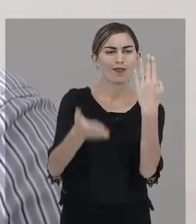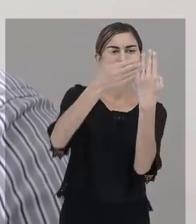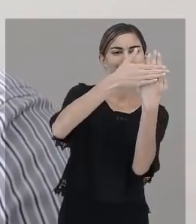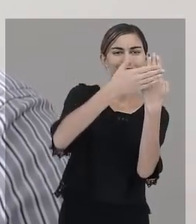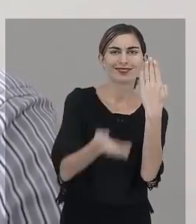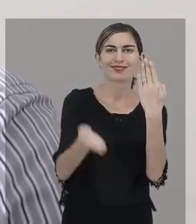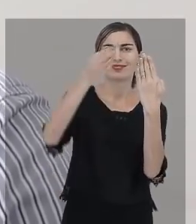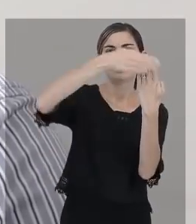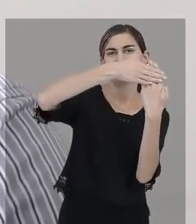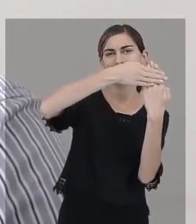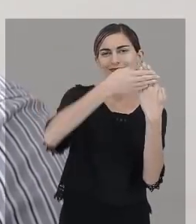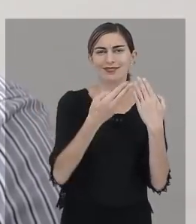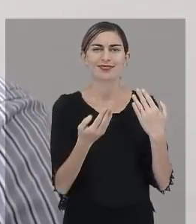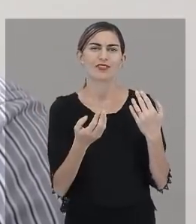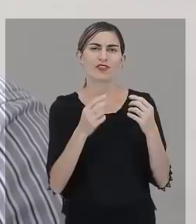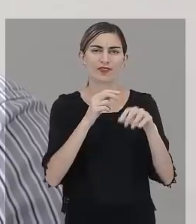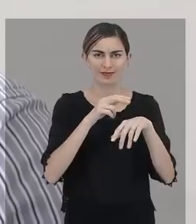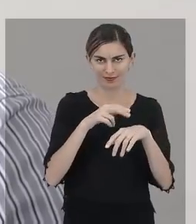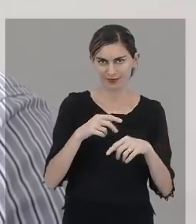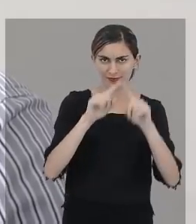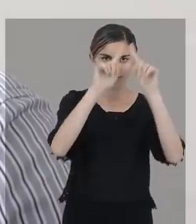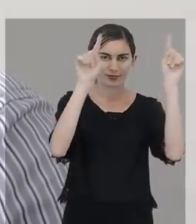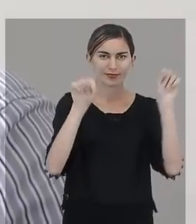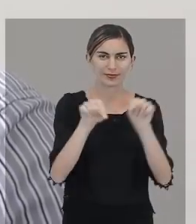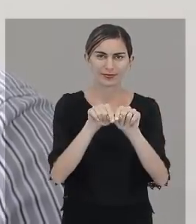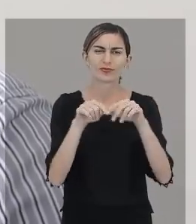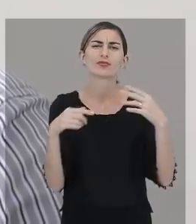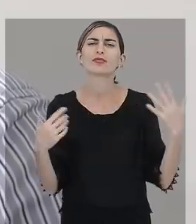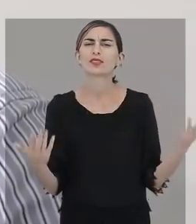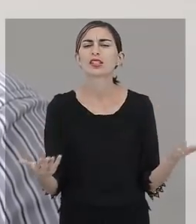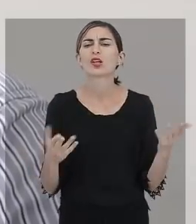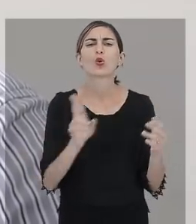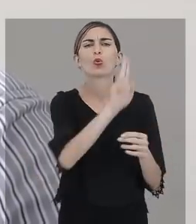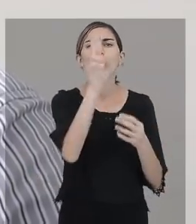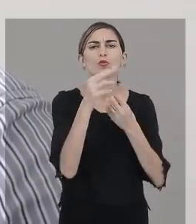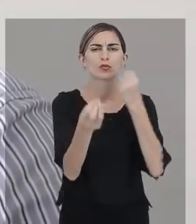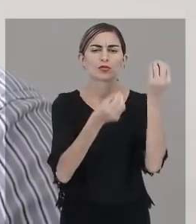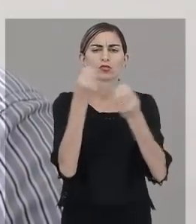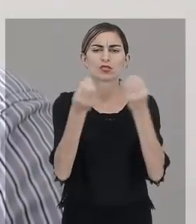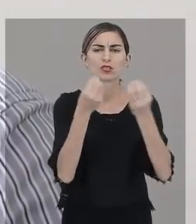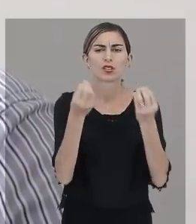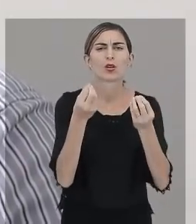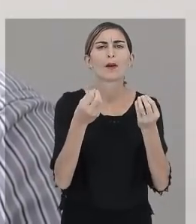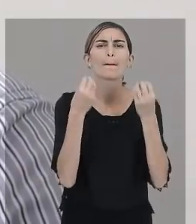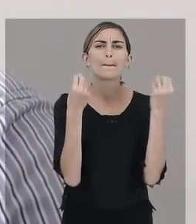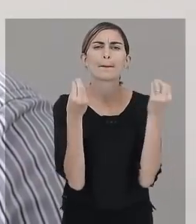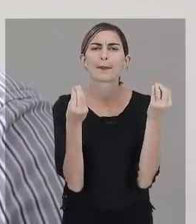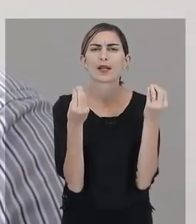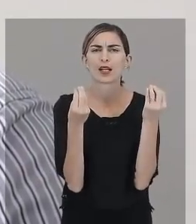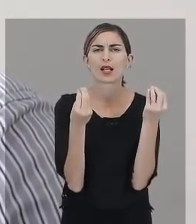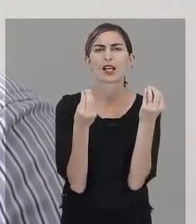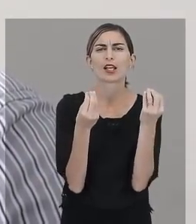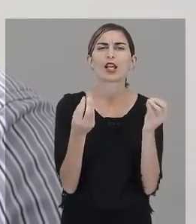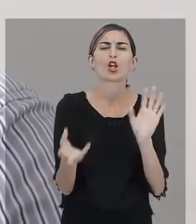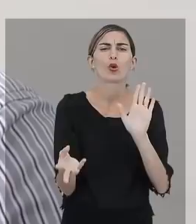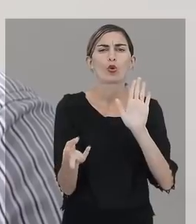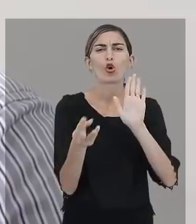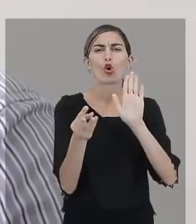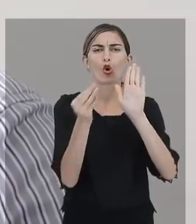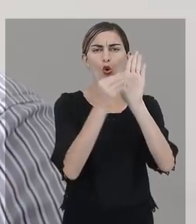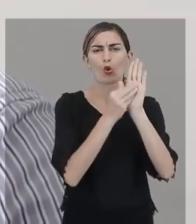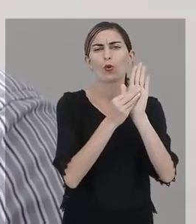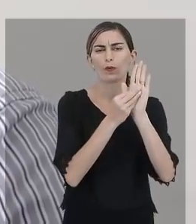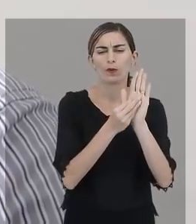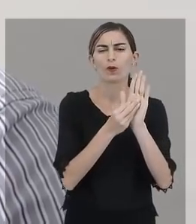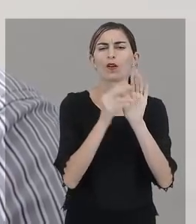componentes anteriores, certo? E quando é que é utilizado o frame layout? O frame layout é utilizado para background. Você quer setar